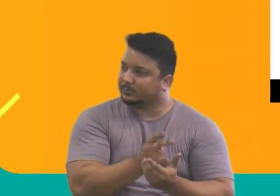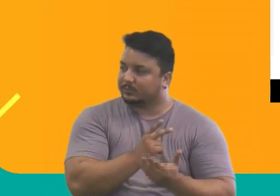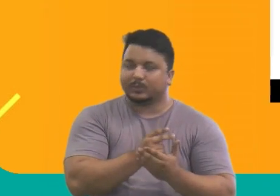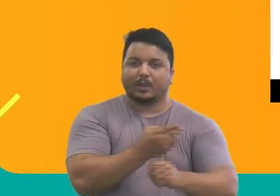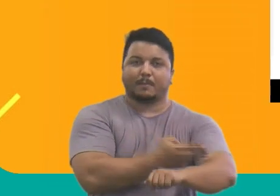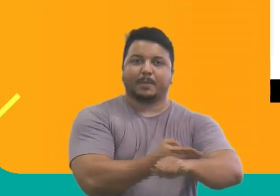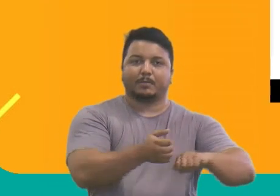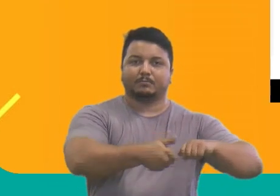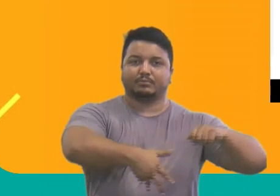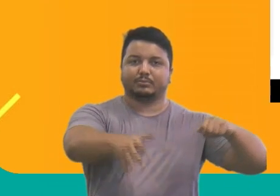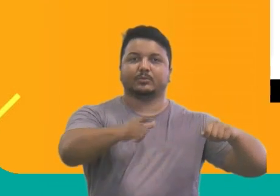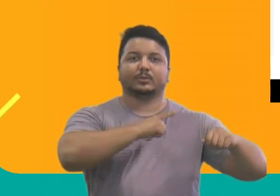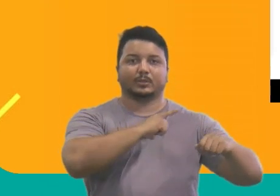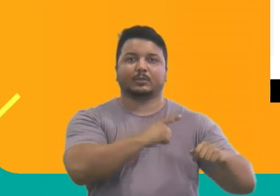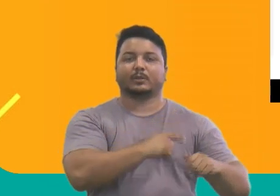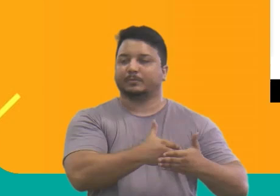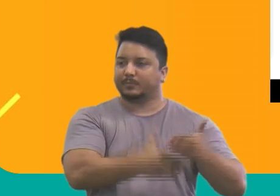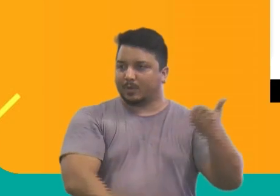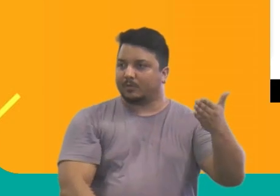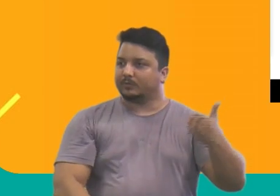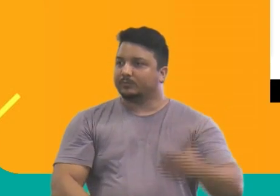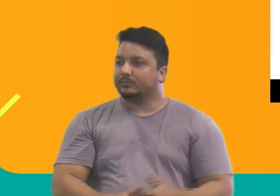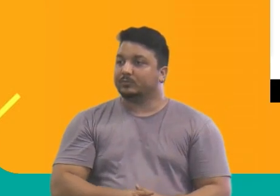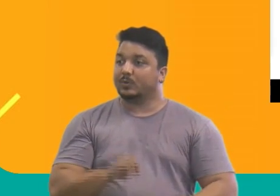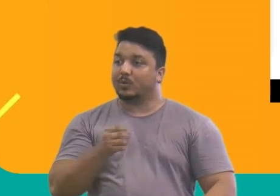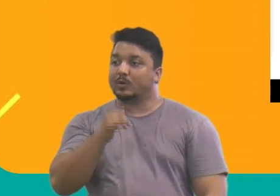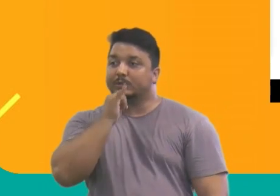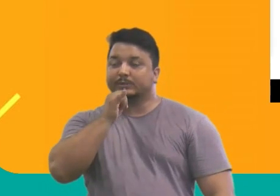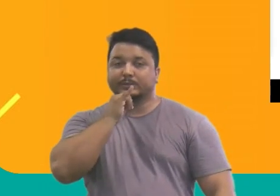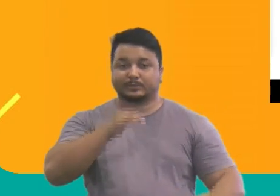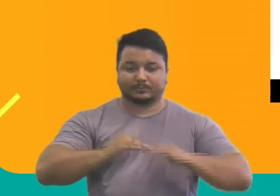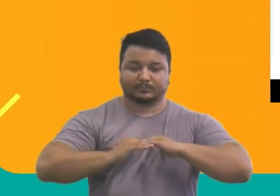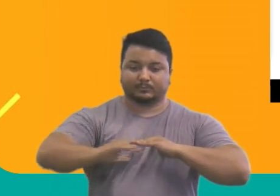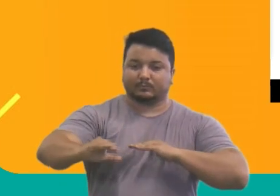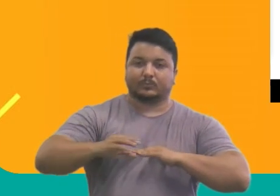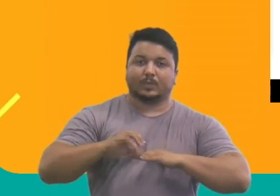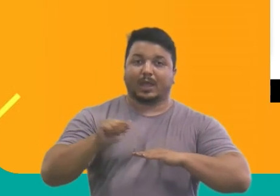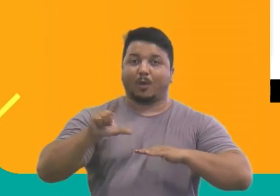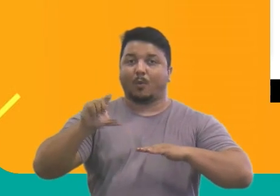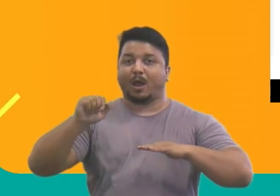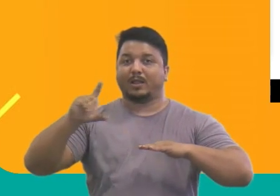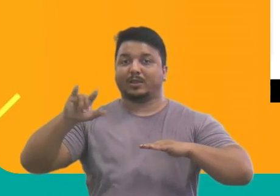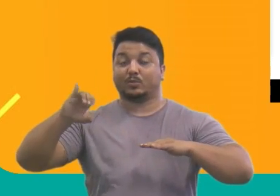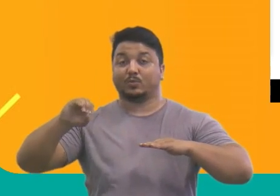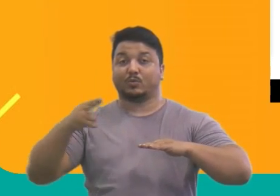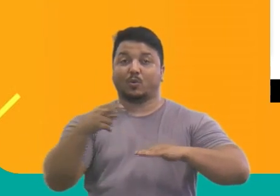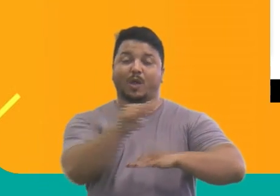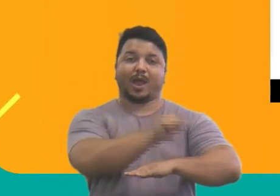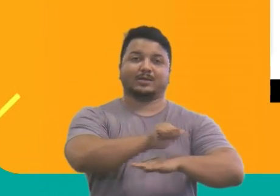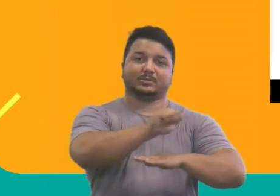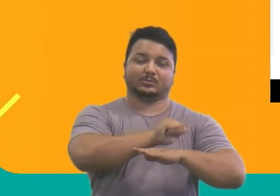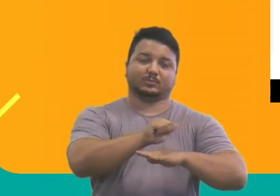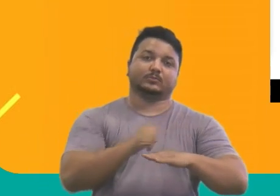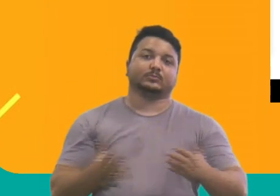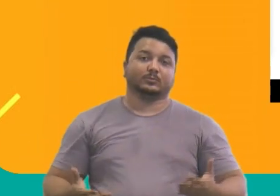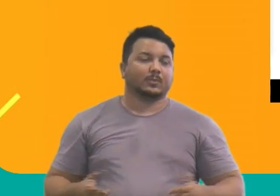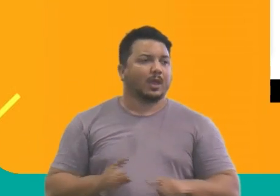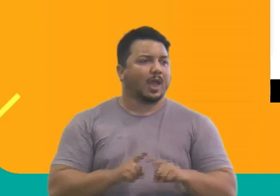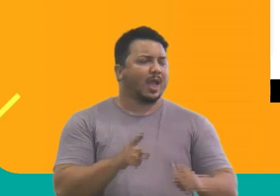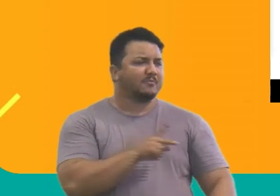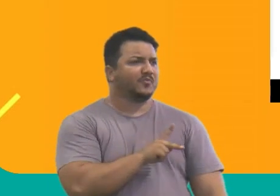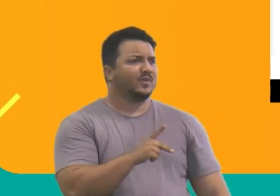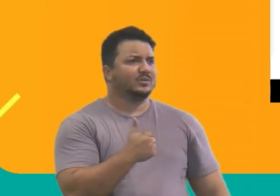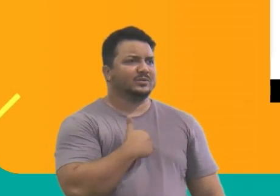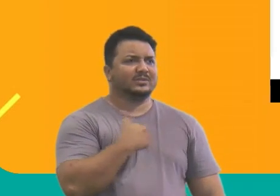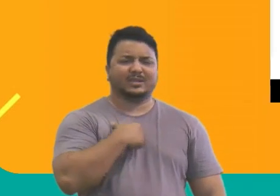prova. Correção de solo. Ou ele quer que você corrija um solo alcalino, ou ele quer que você corrija um solo ácido. Vixe, Catarina, quer dizer